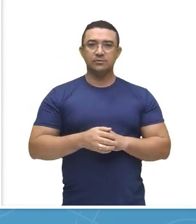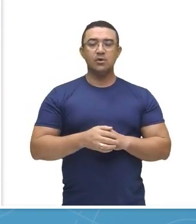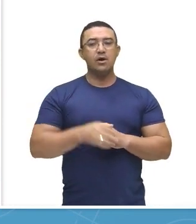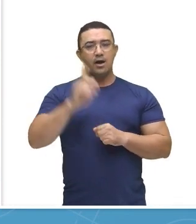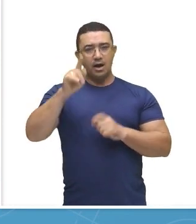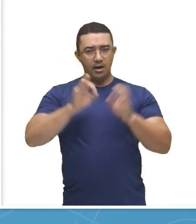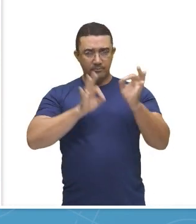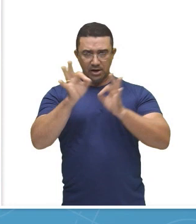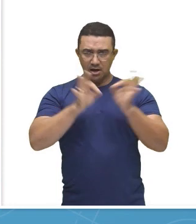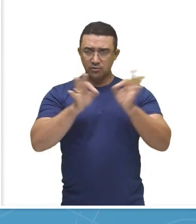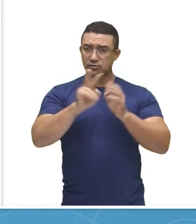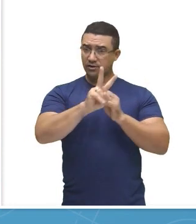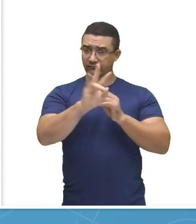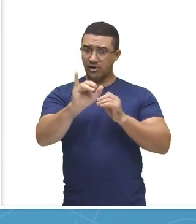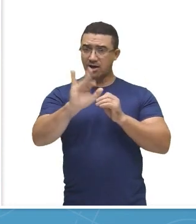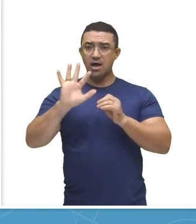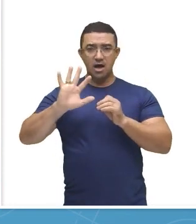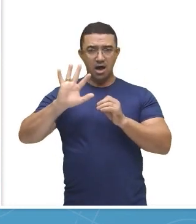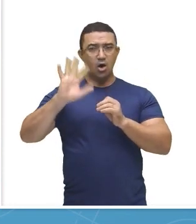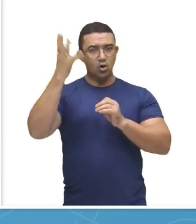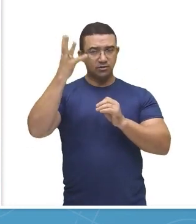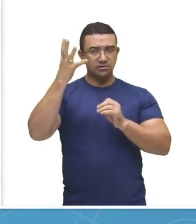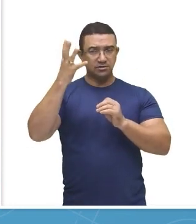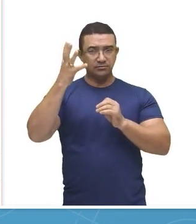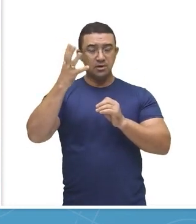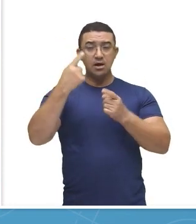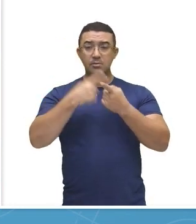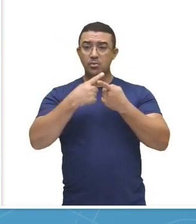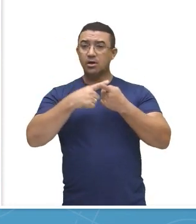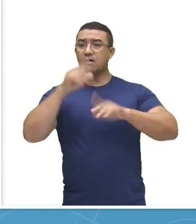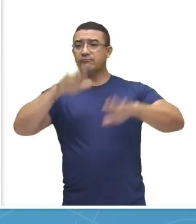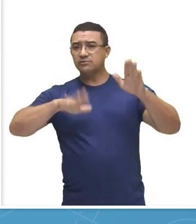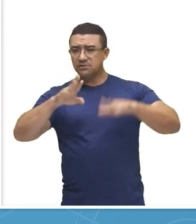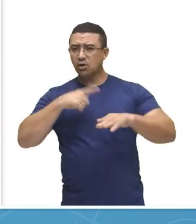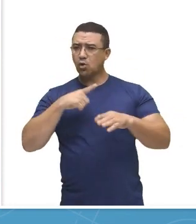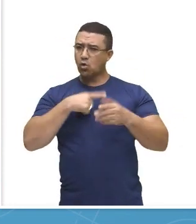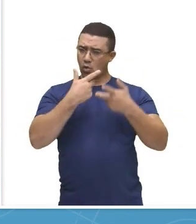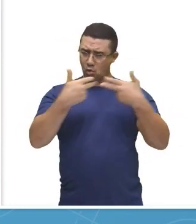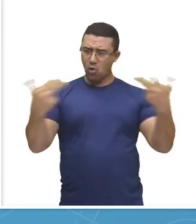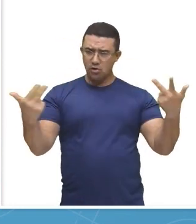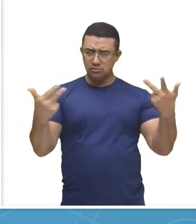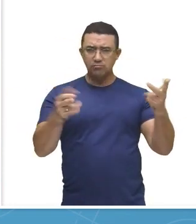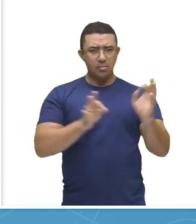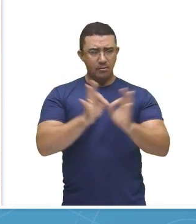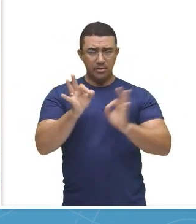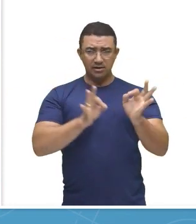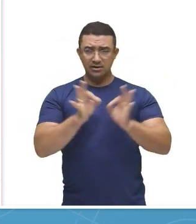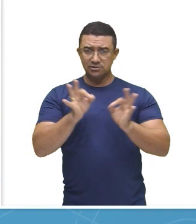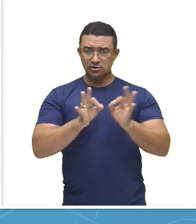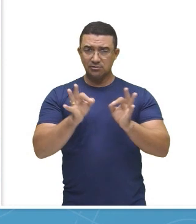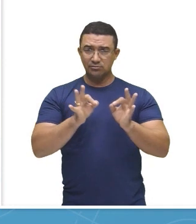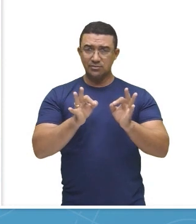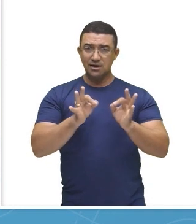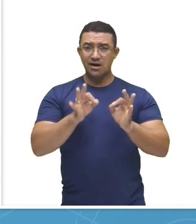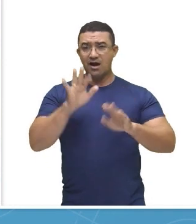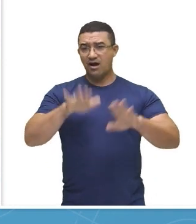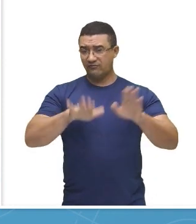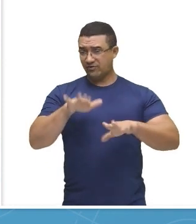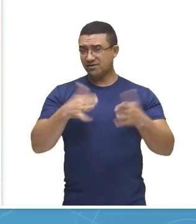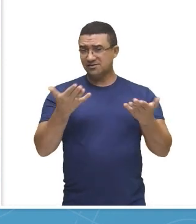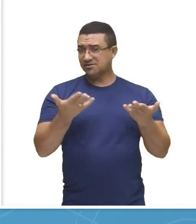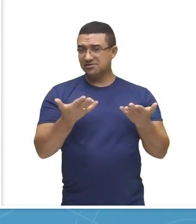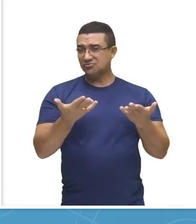acontecer, apesar de ser futuro, mas tem coisas que nós fazemos, que nós planejamos sim, aí às vezes dão certo, às vezes não